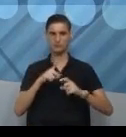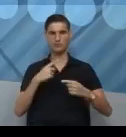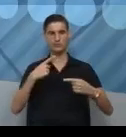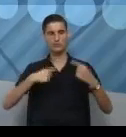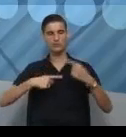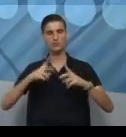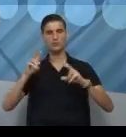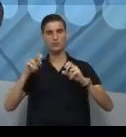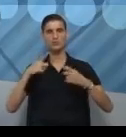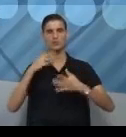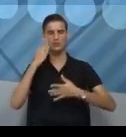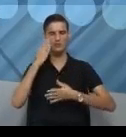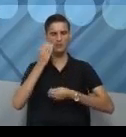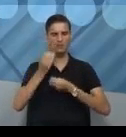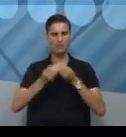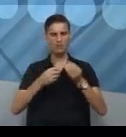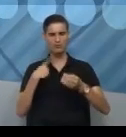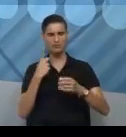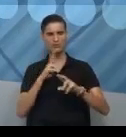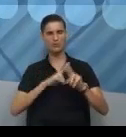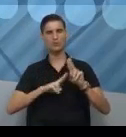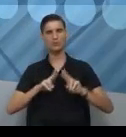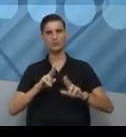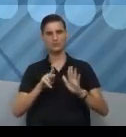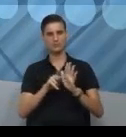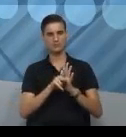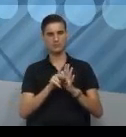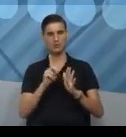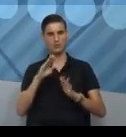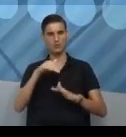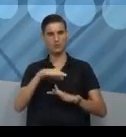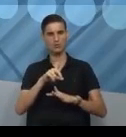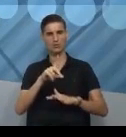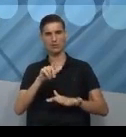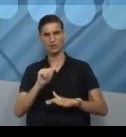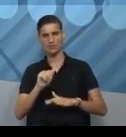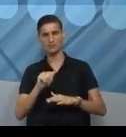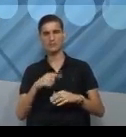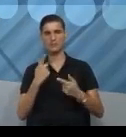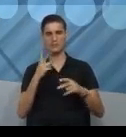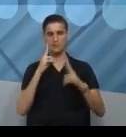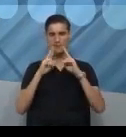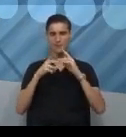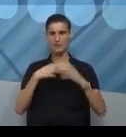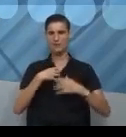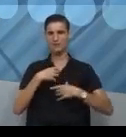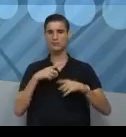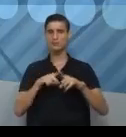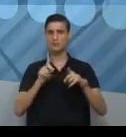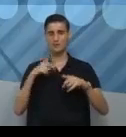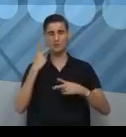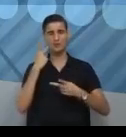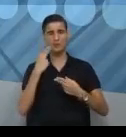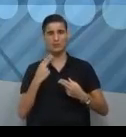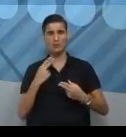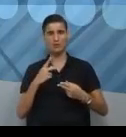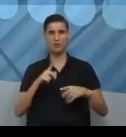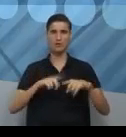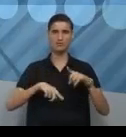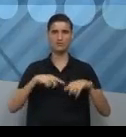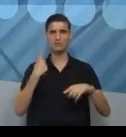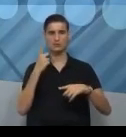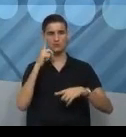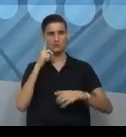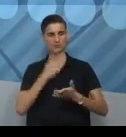sobre e entender como que nós podemos utilizar a parte da onda, nessas situações e que elas são comuns, muitas vezes no nosso